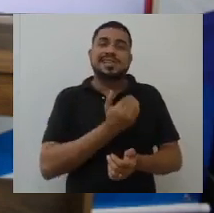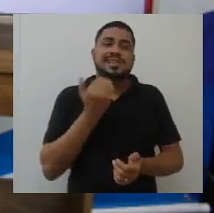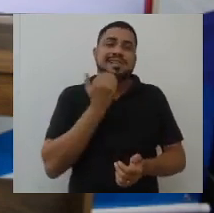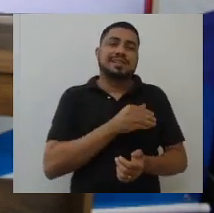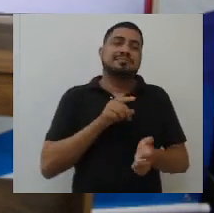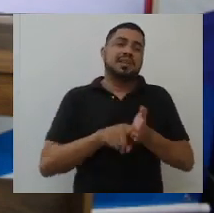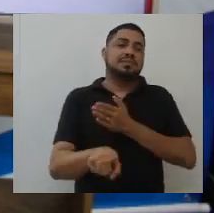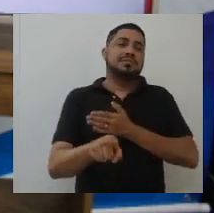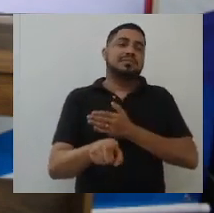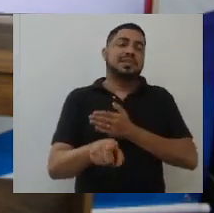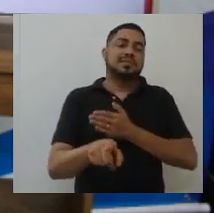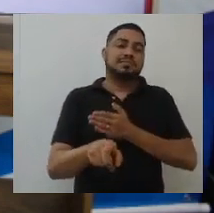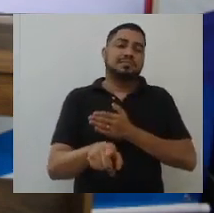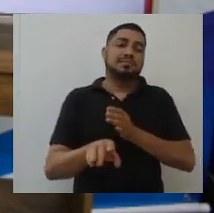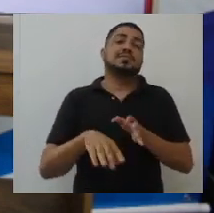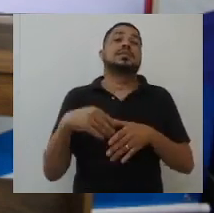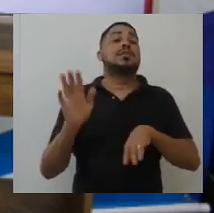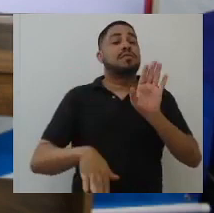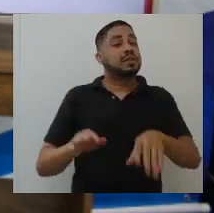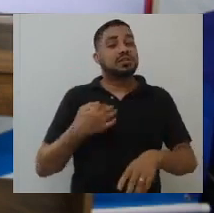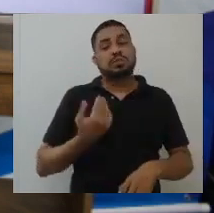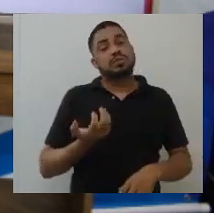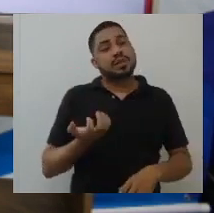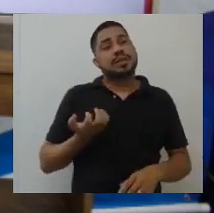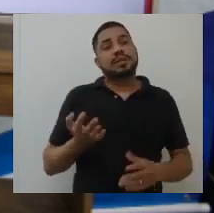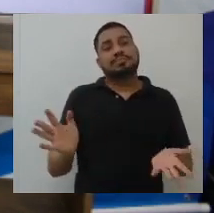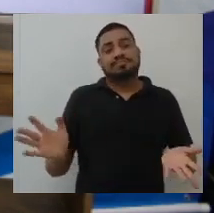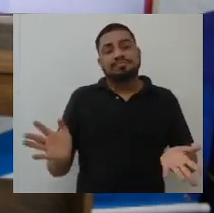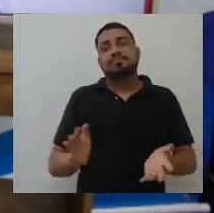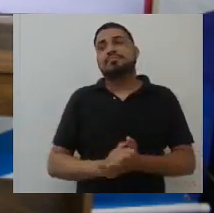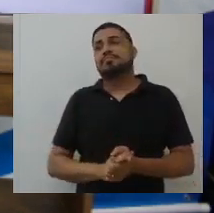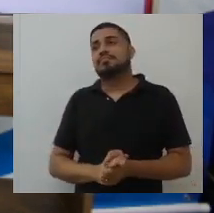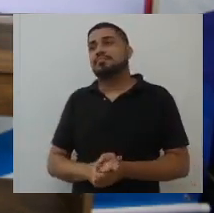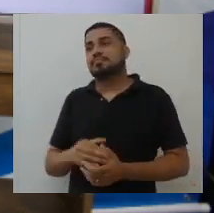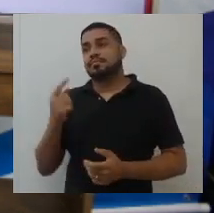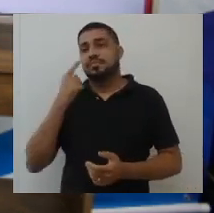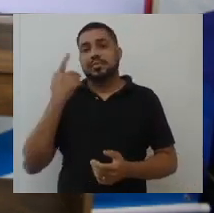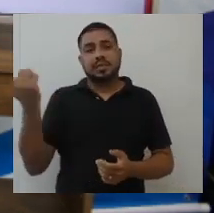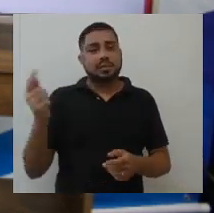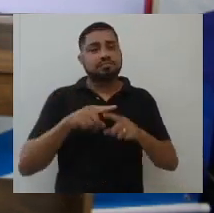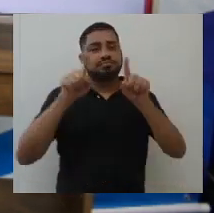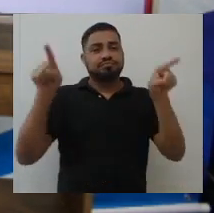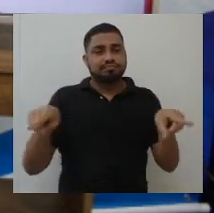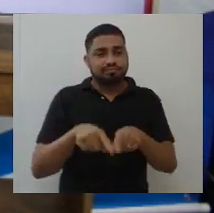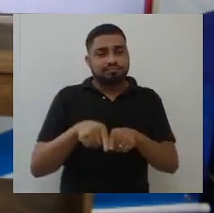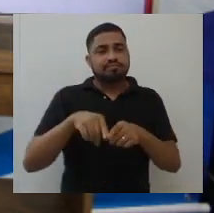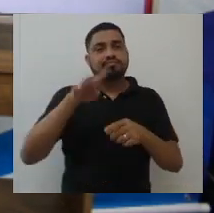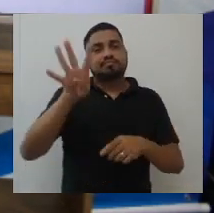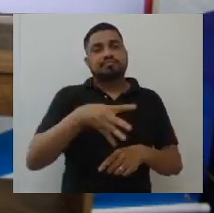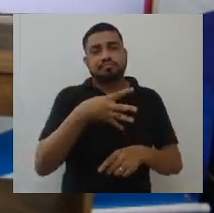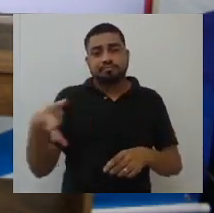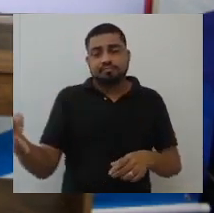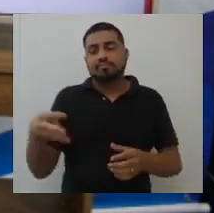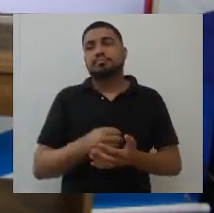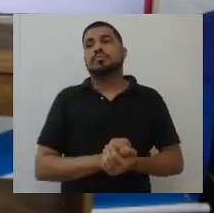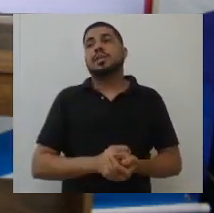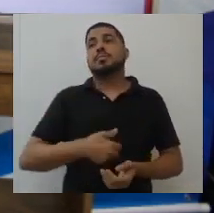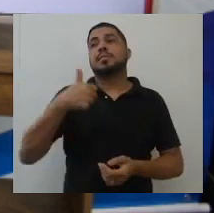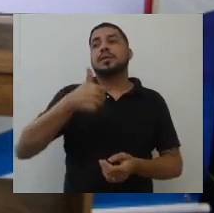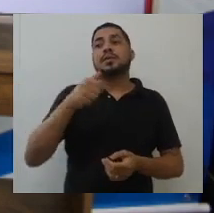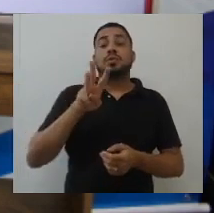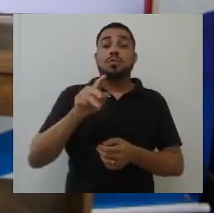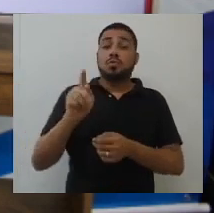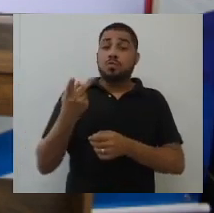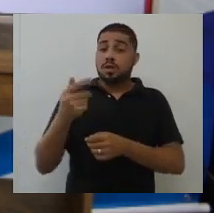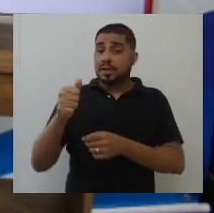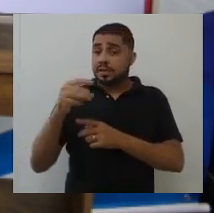a minha pergunta. E talvez não seja isso que eu queira, né? Então vamos lá, ó. Eu tenho um quadro aqui com as W8 questions. A primeira é what, tá?